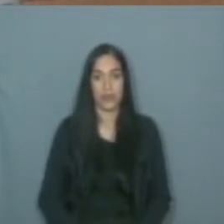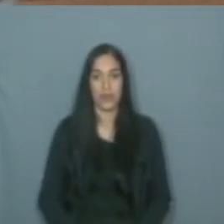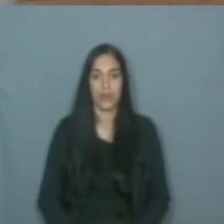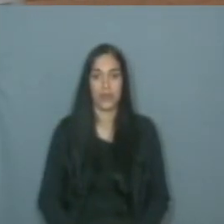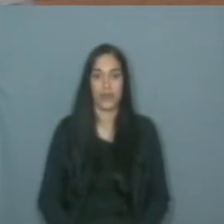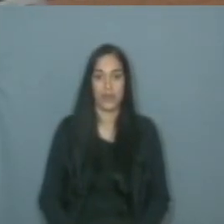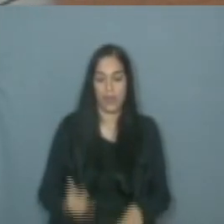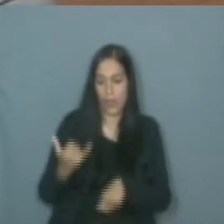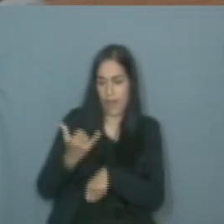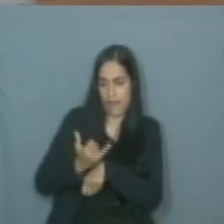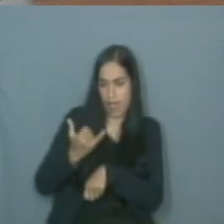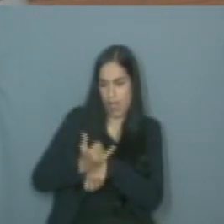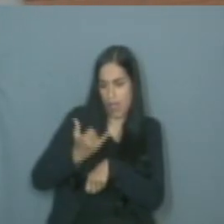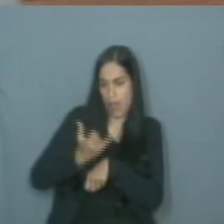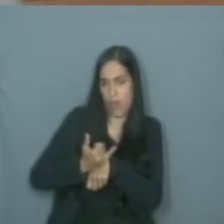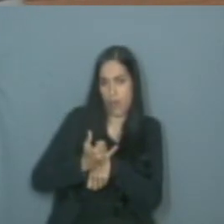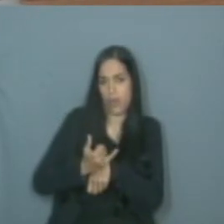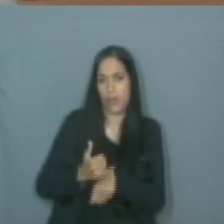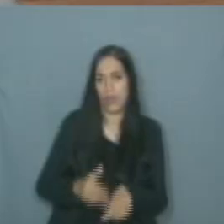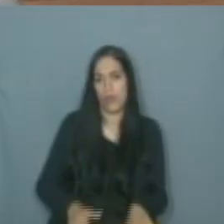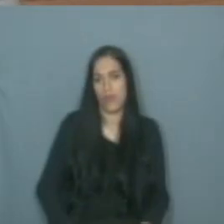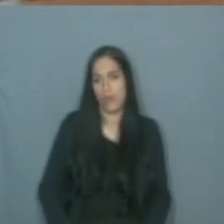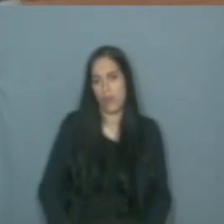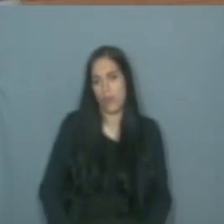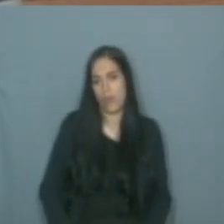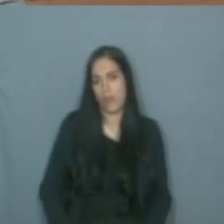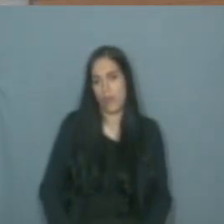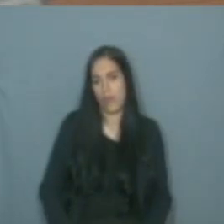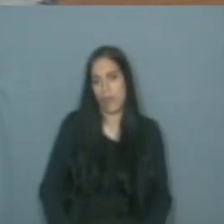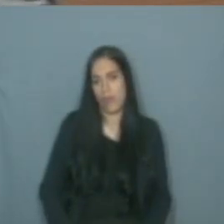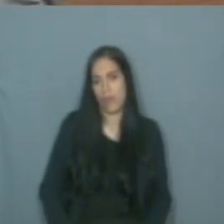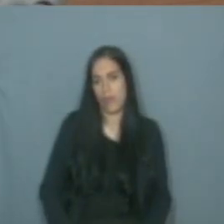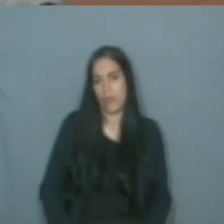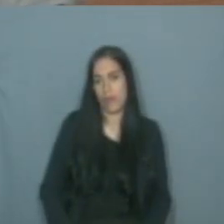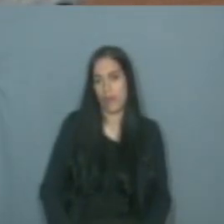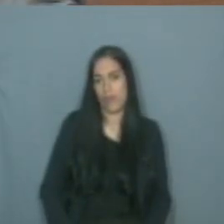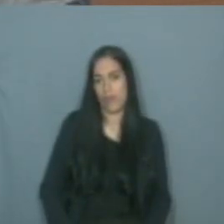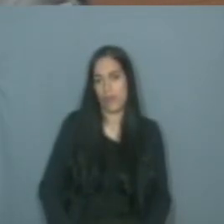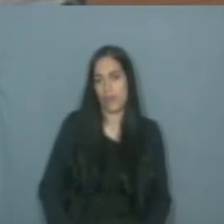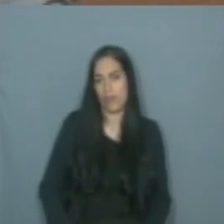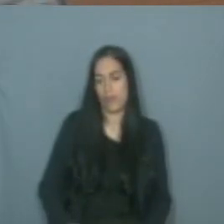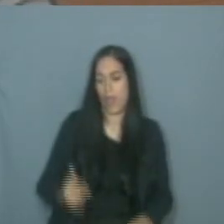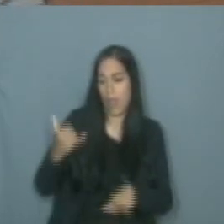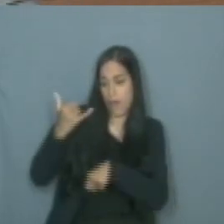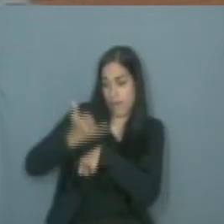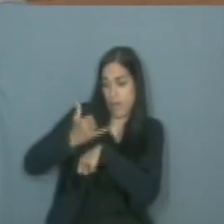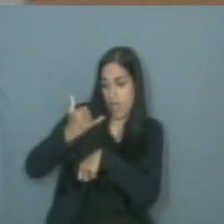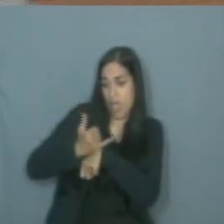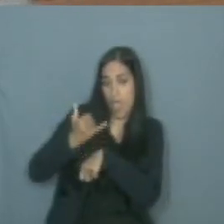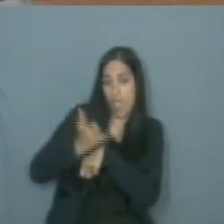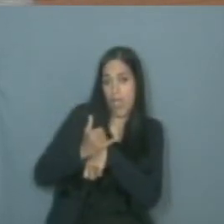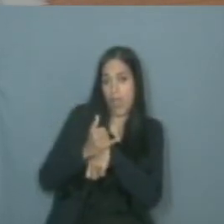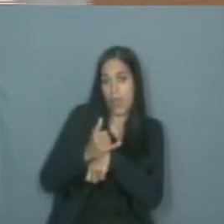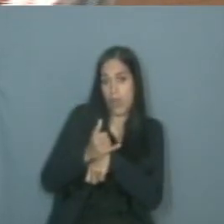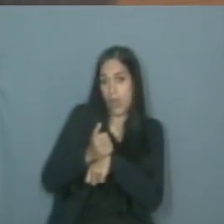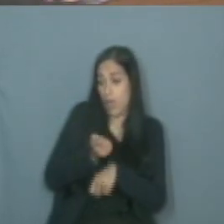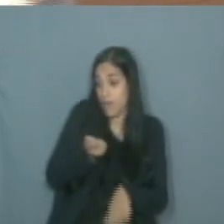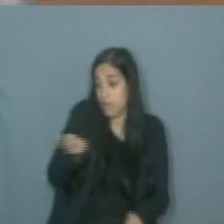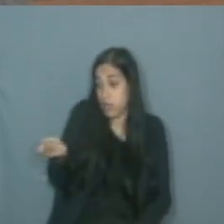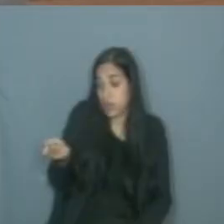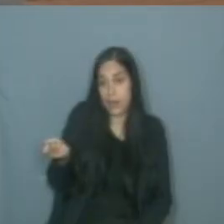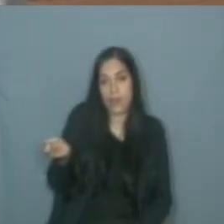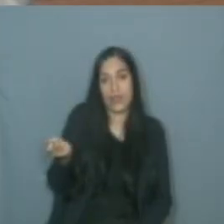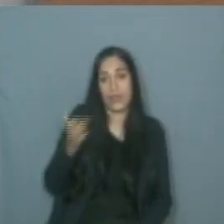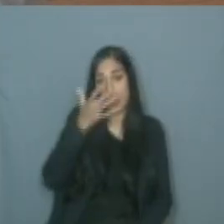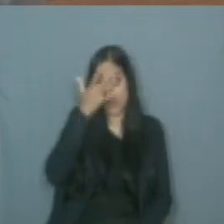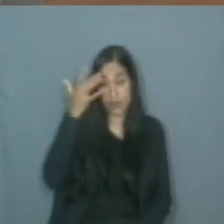chama de ferro de solda, eu acho, né? Acho que é ferro de solda, negócio. Ligado na tomada, papai. Com criança passando